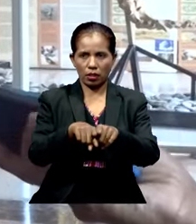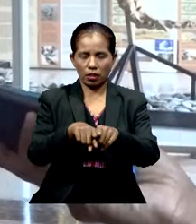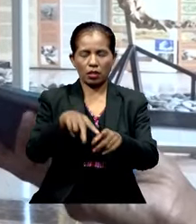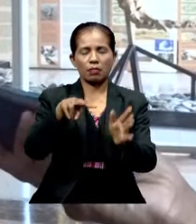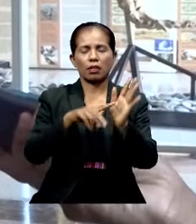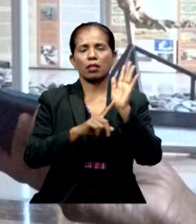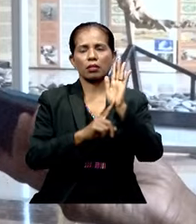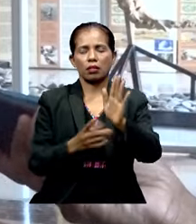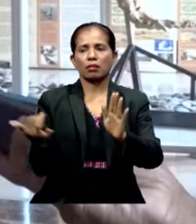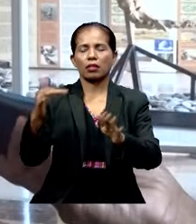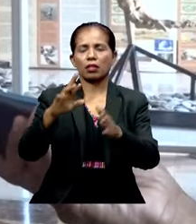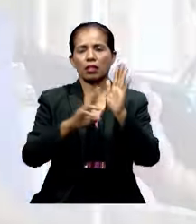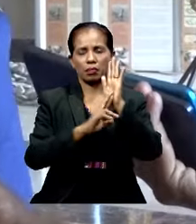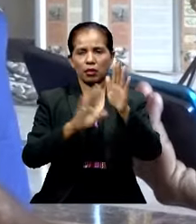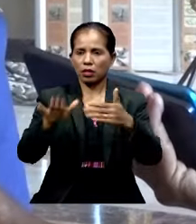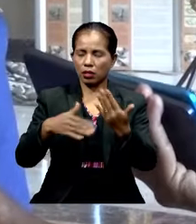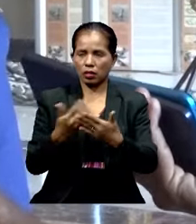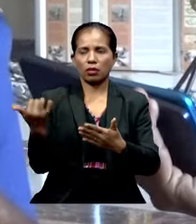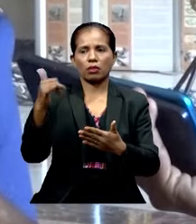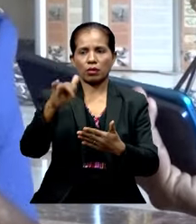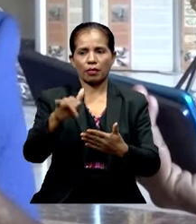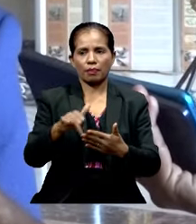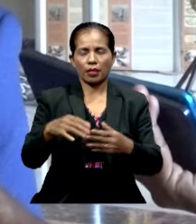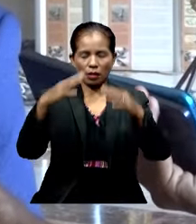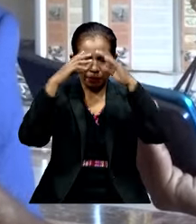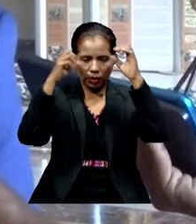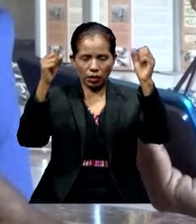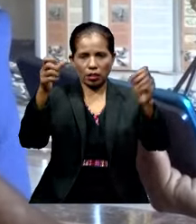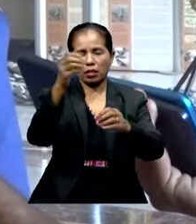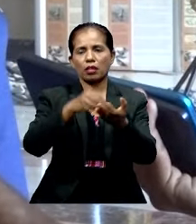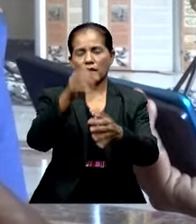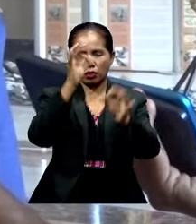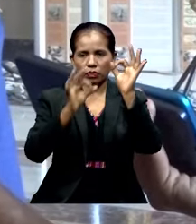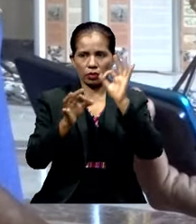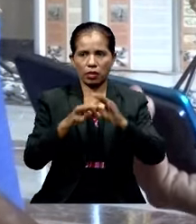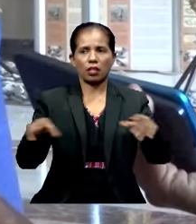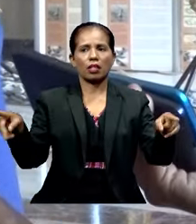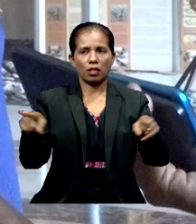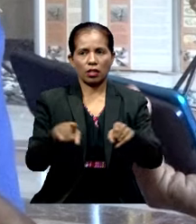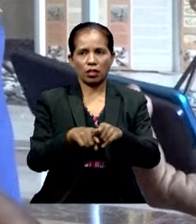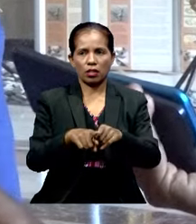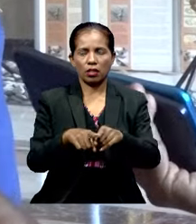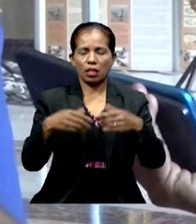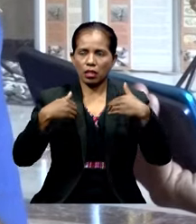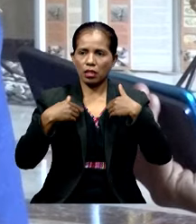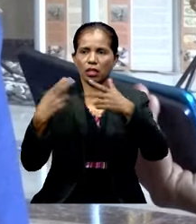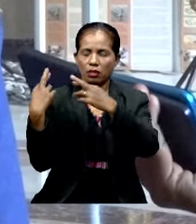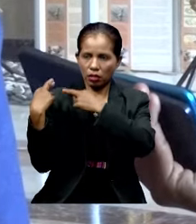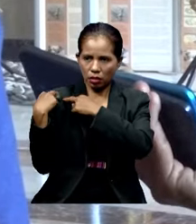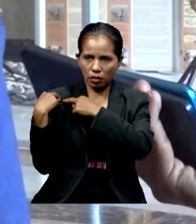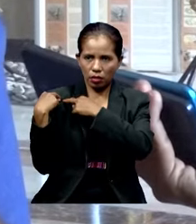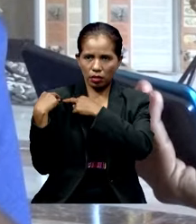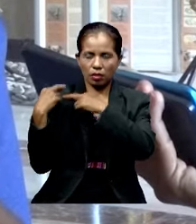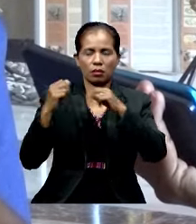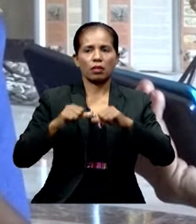a Sirahoto, representa a Sirahoto. Vou ter que o presidente tem a confiança, a nessa responsabilidade, totalidade, a tua